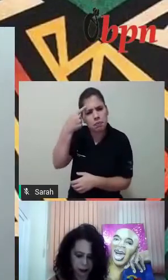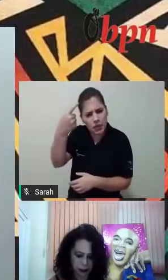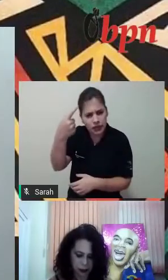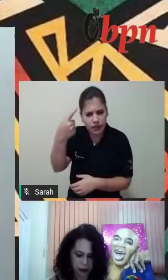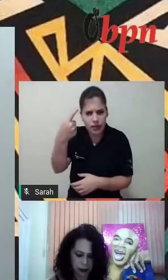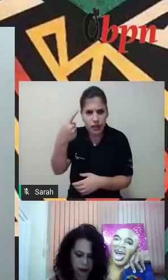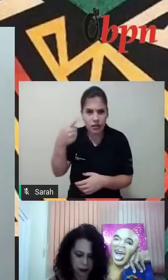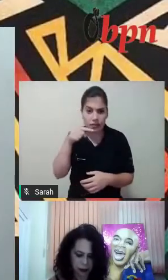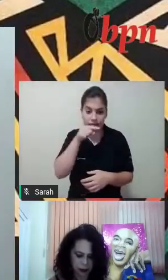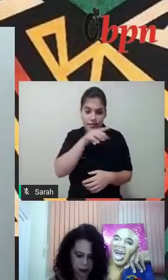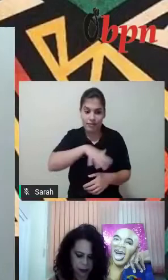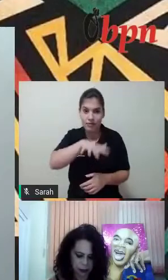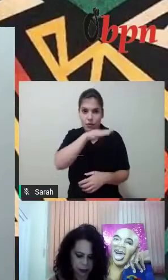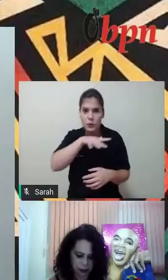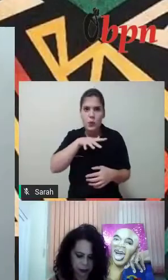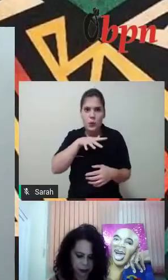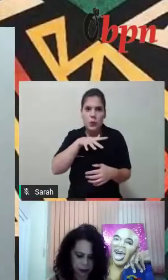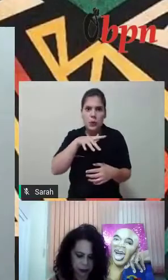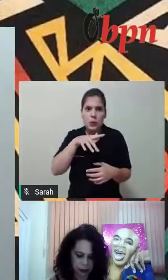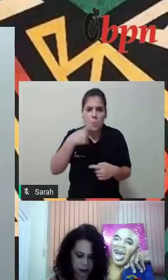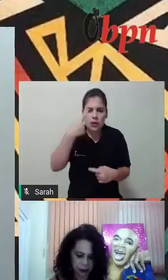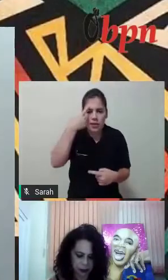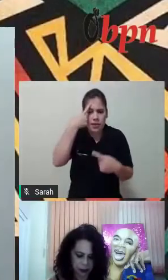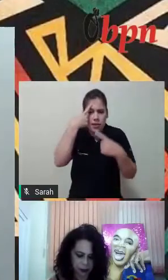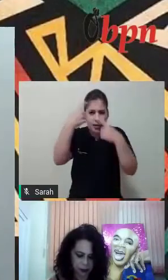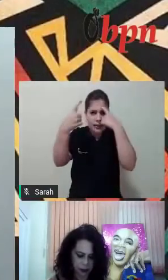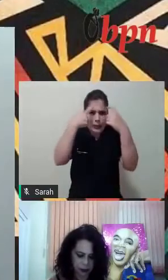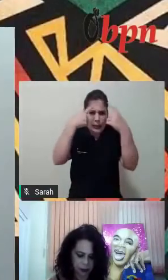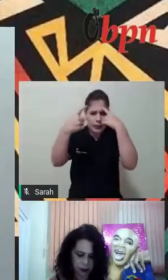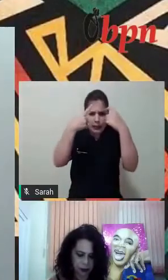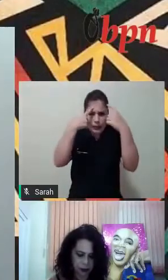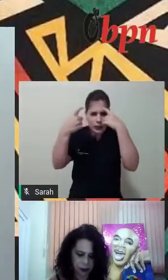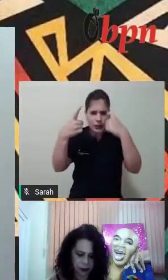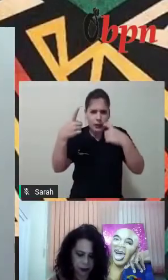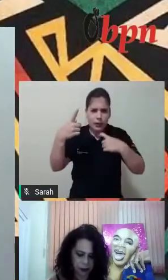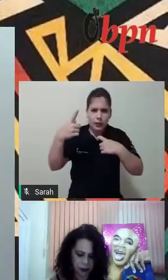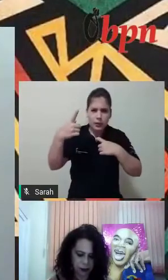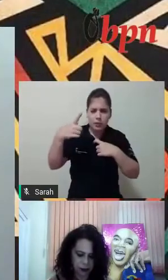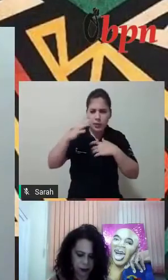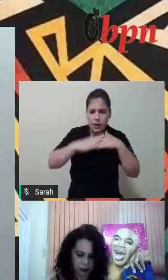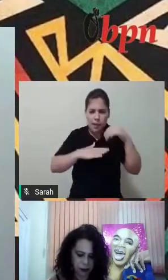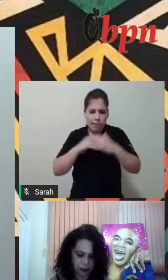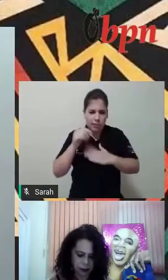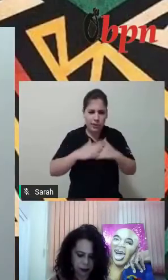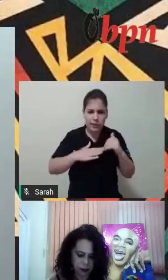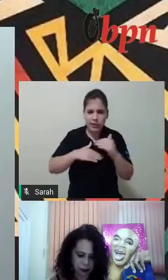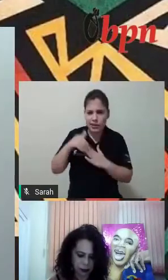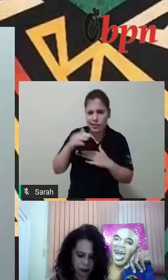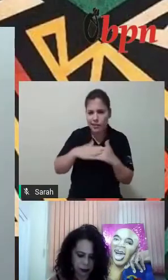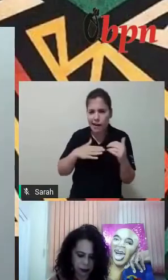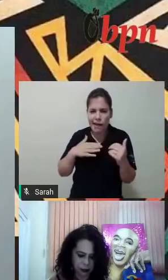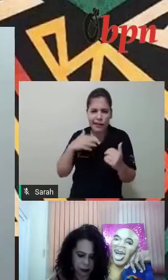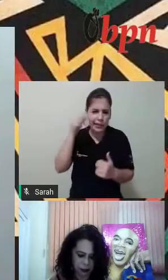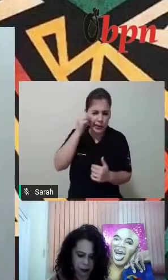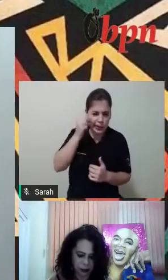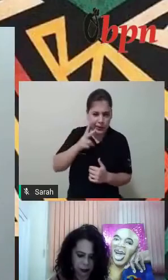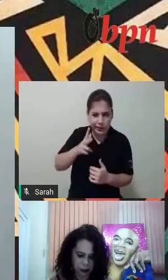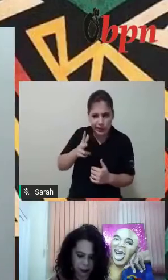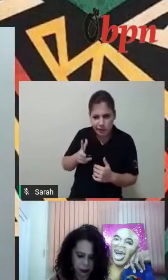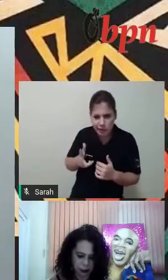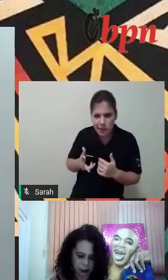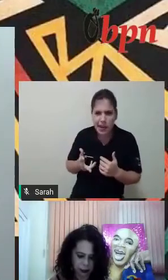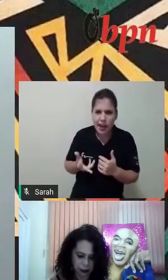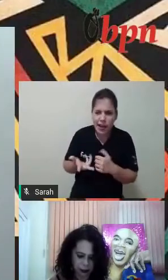na engenhosidade como manha, como jogo de sedução, como astúcia, como